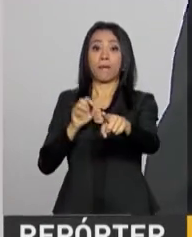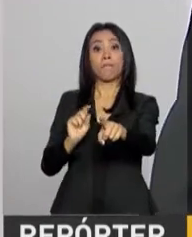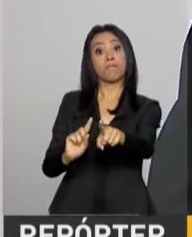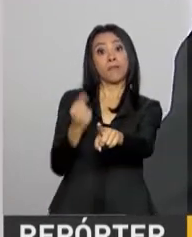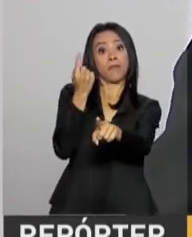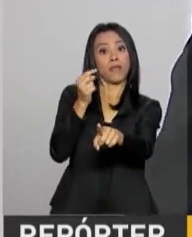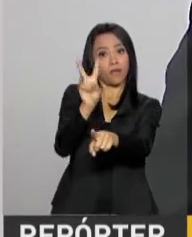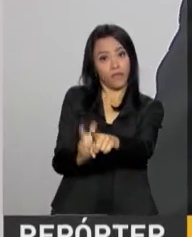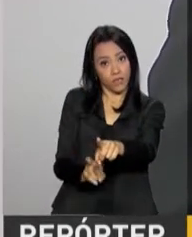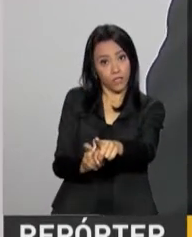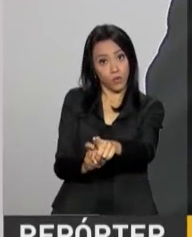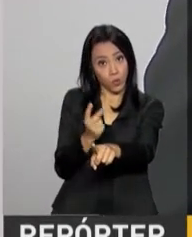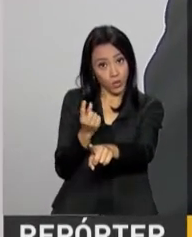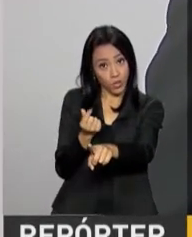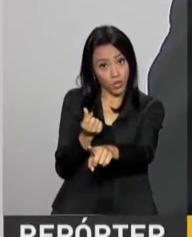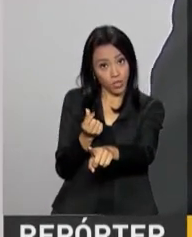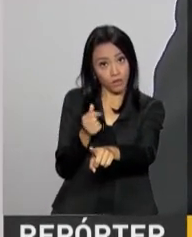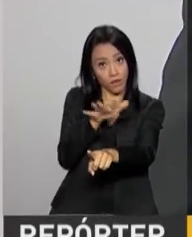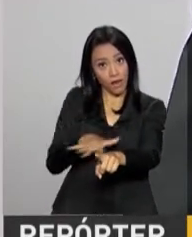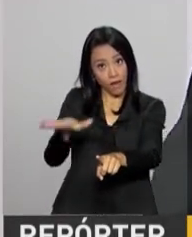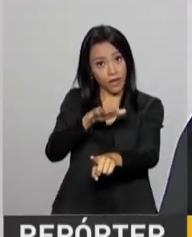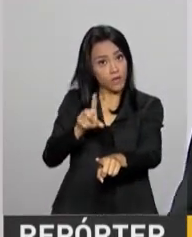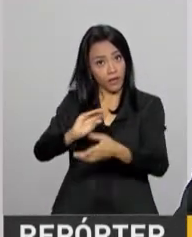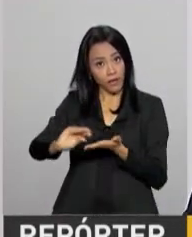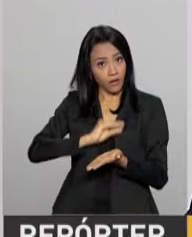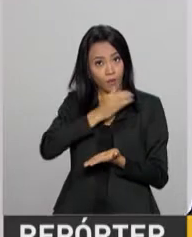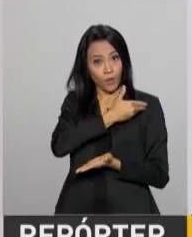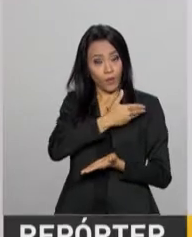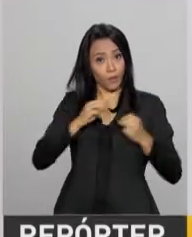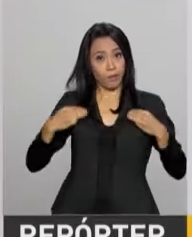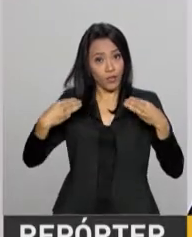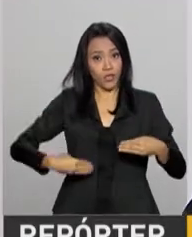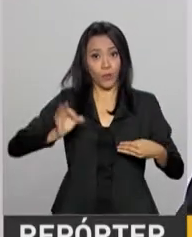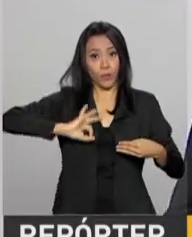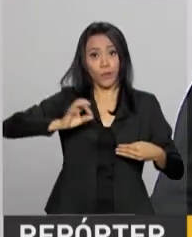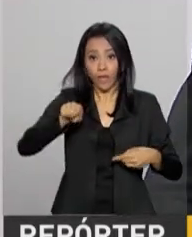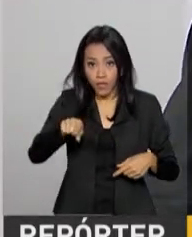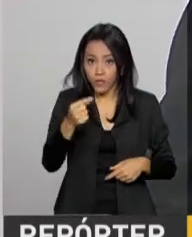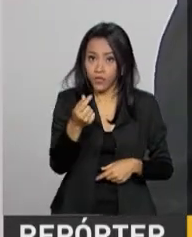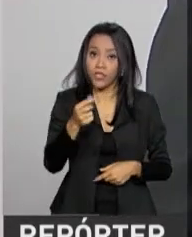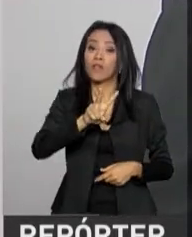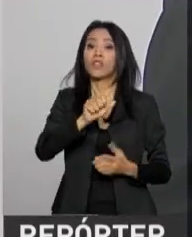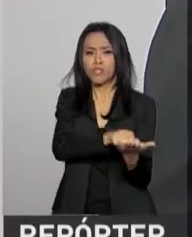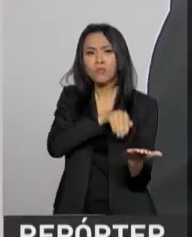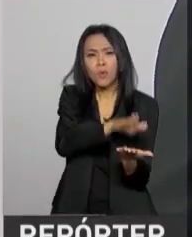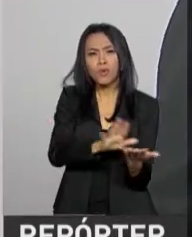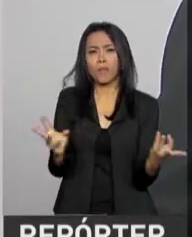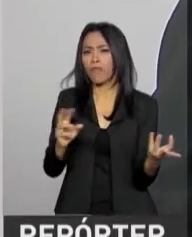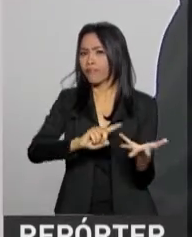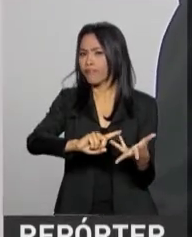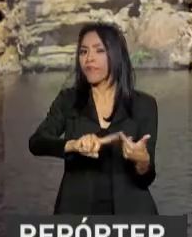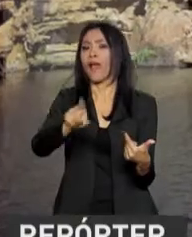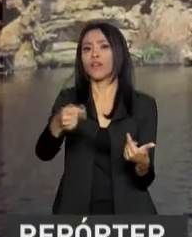ambiente que não vai nem entrar no governo prudente não é nem entrar ele vai ser investido em recuperação de áreas